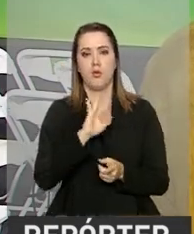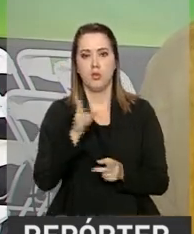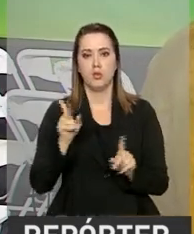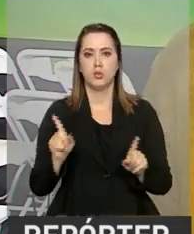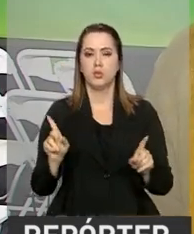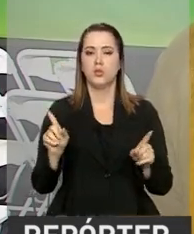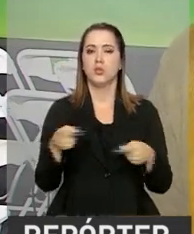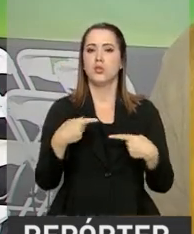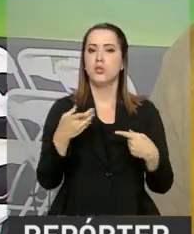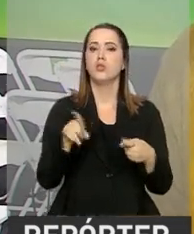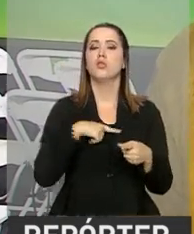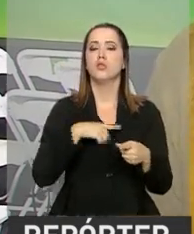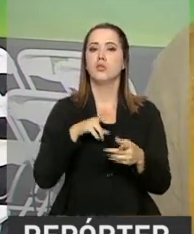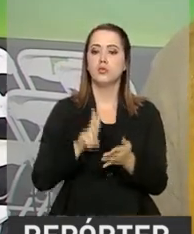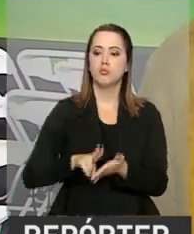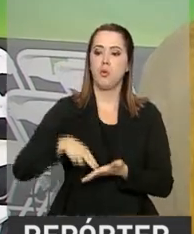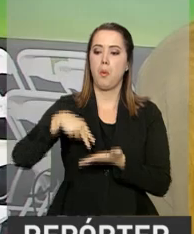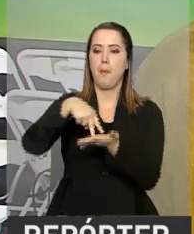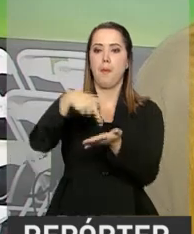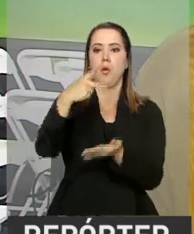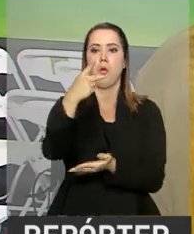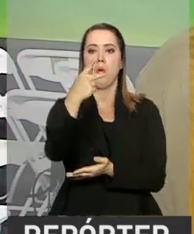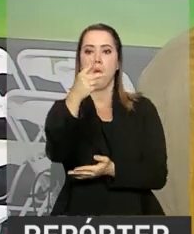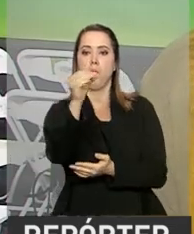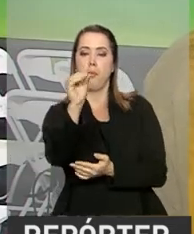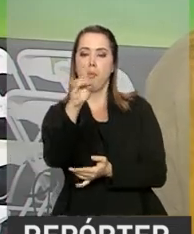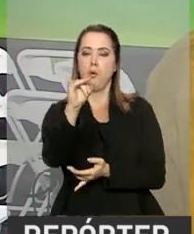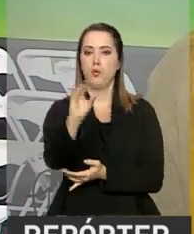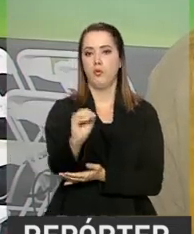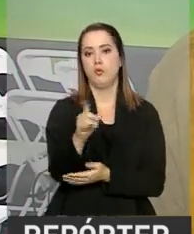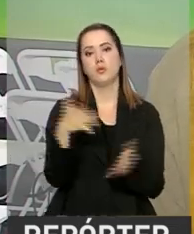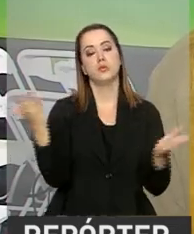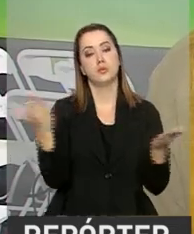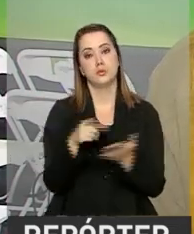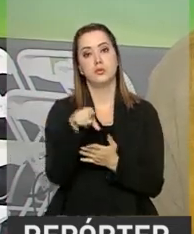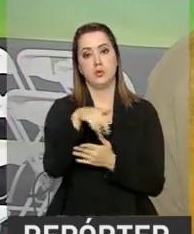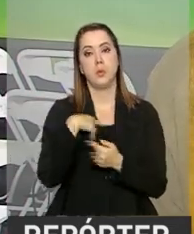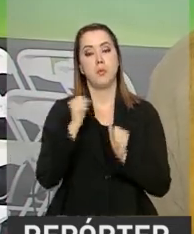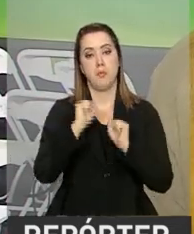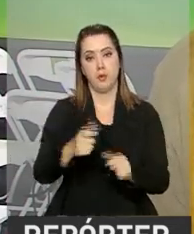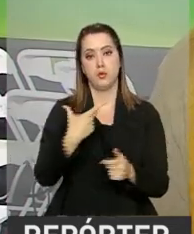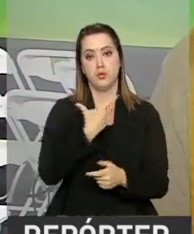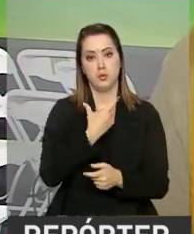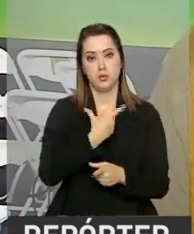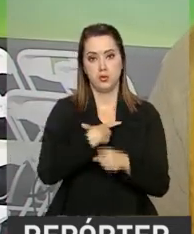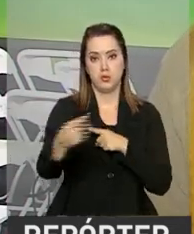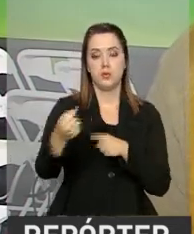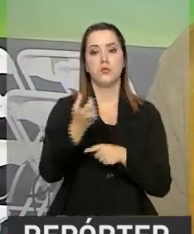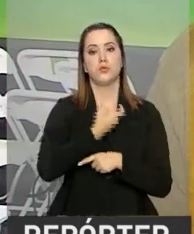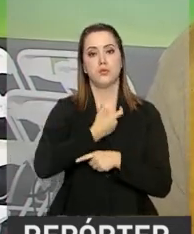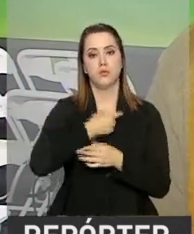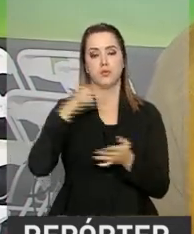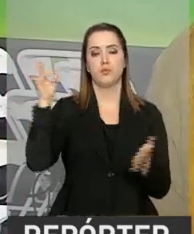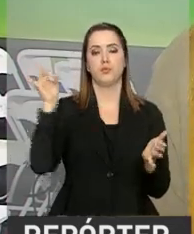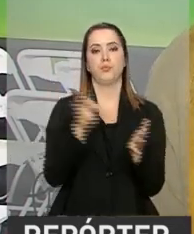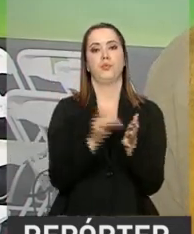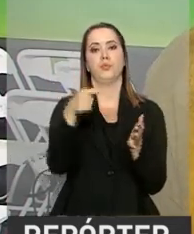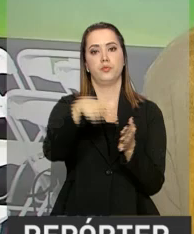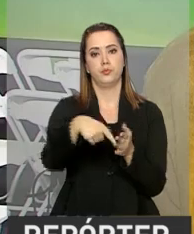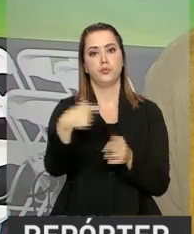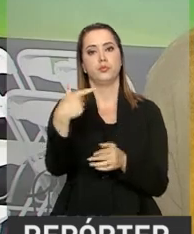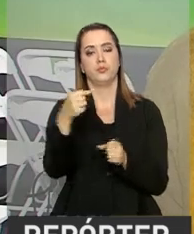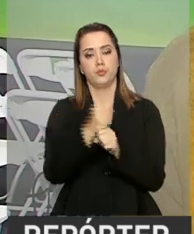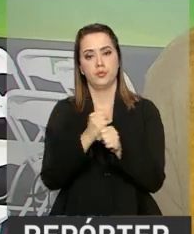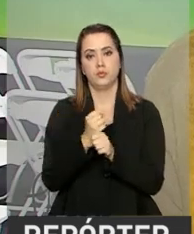ser beneficiado na categoria pódio destinada aos atletas com reais chances de medalhas nos Jogos Olímpicos e paralímpicos de